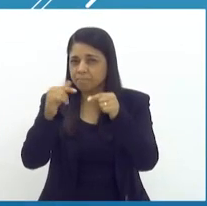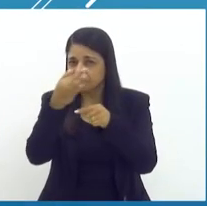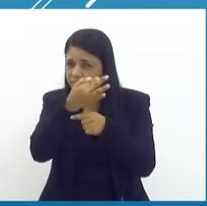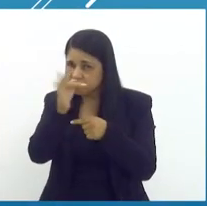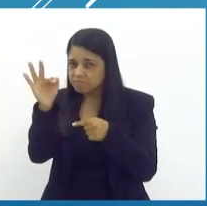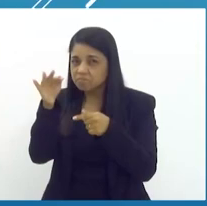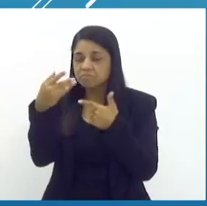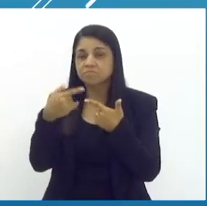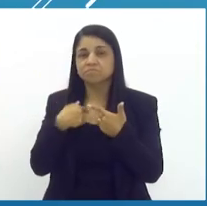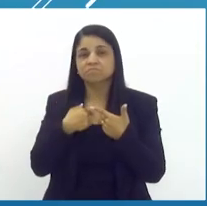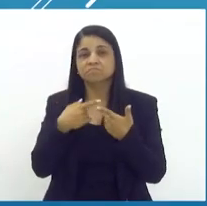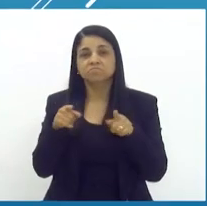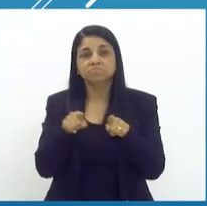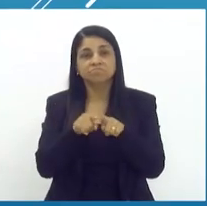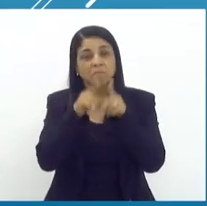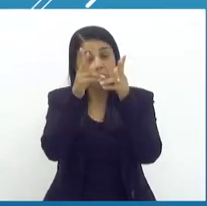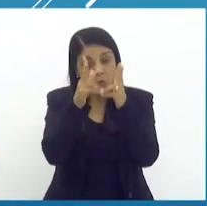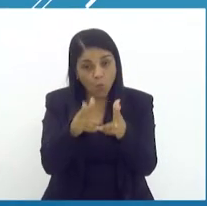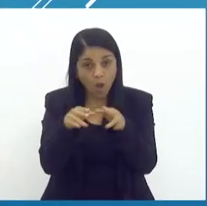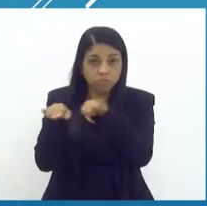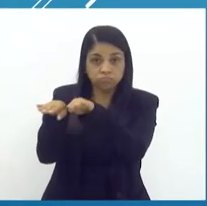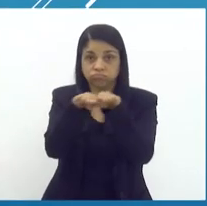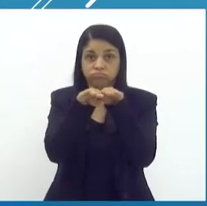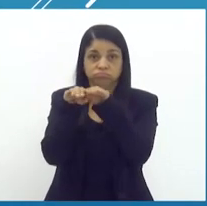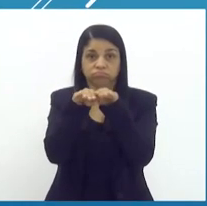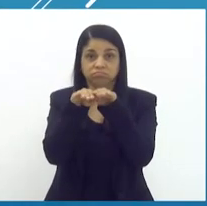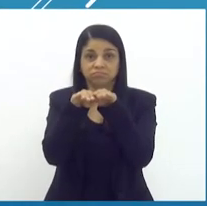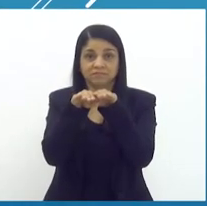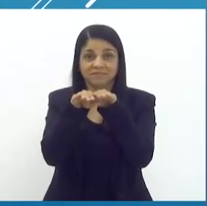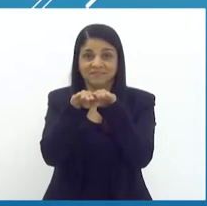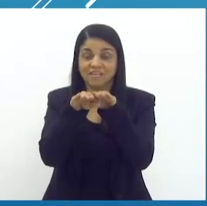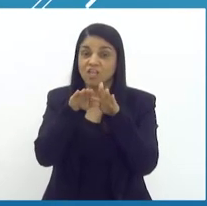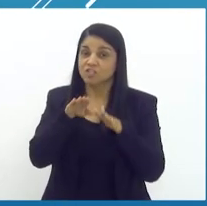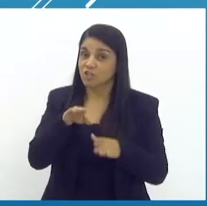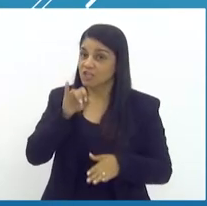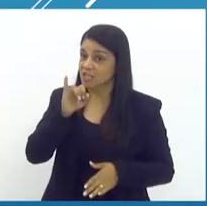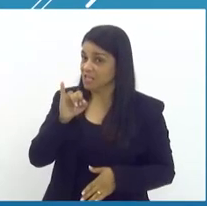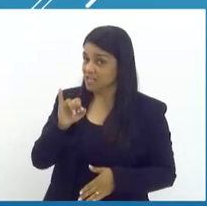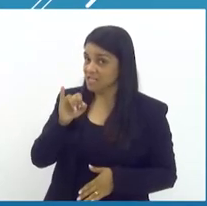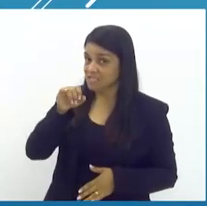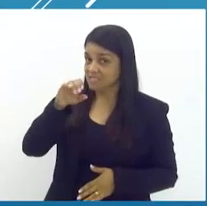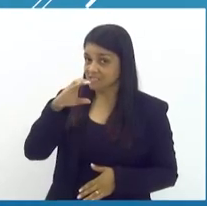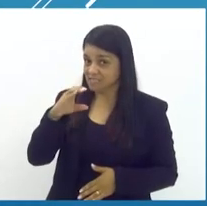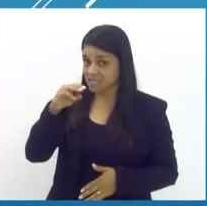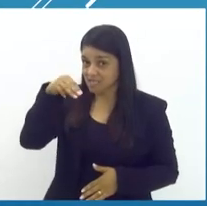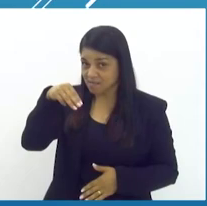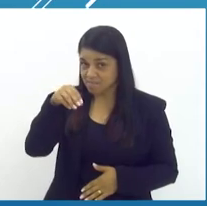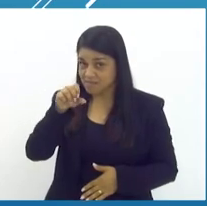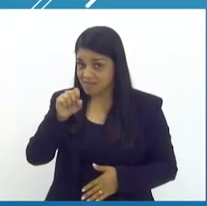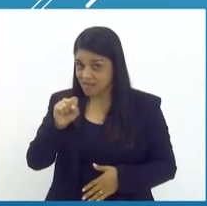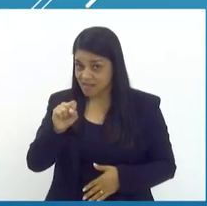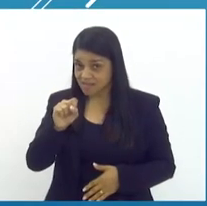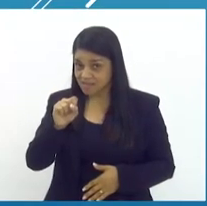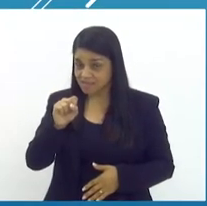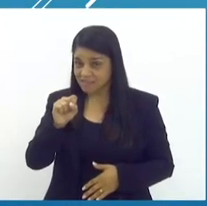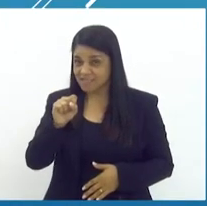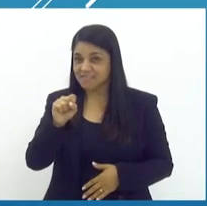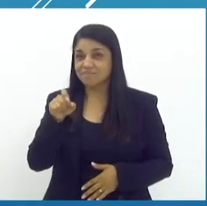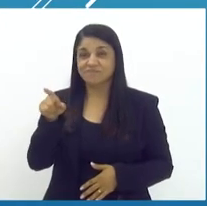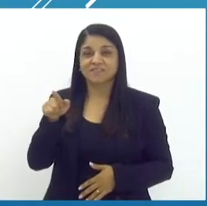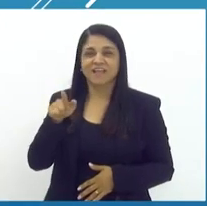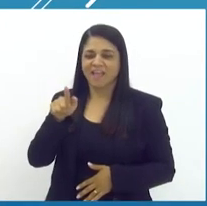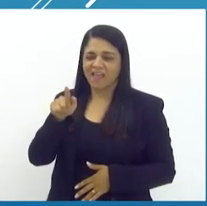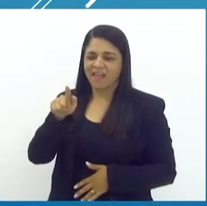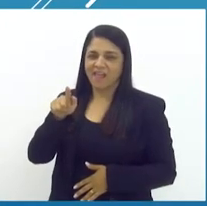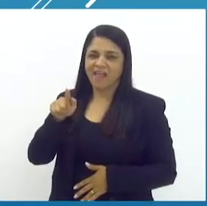tudo Qual o mesmo peso só que o ICMS corresponde vou arredondada gosta muito de